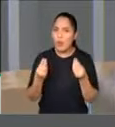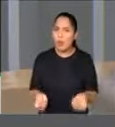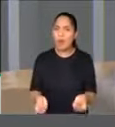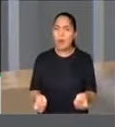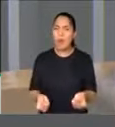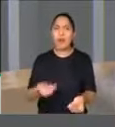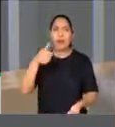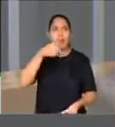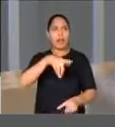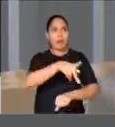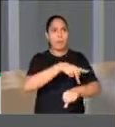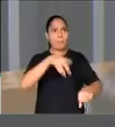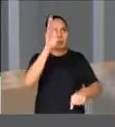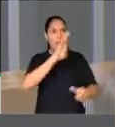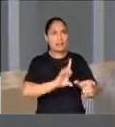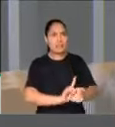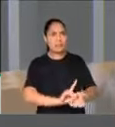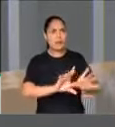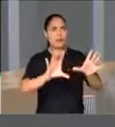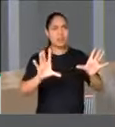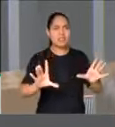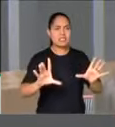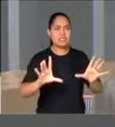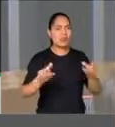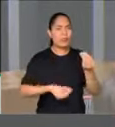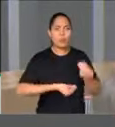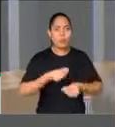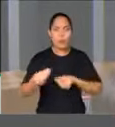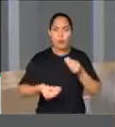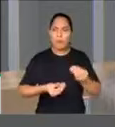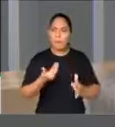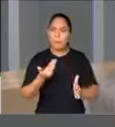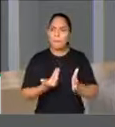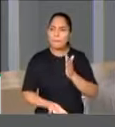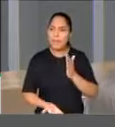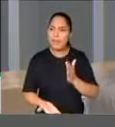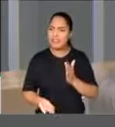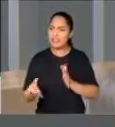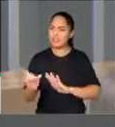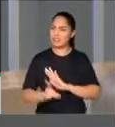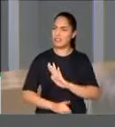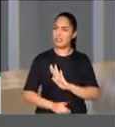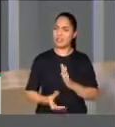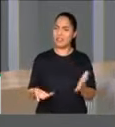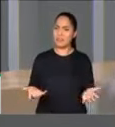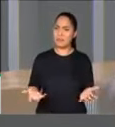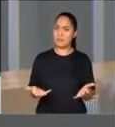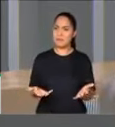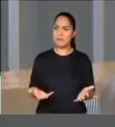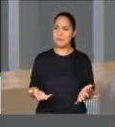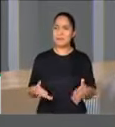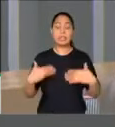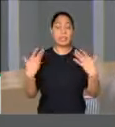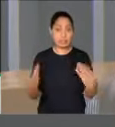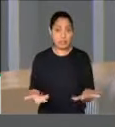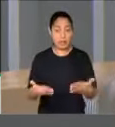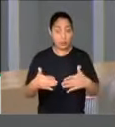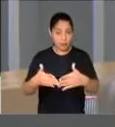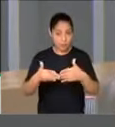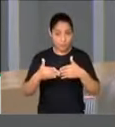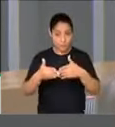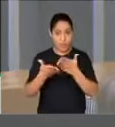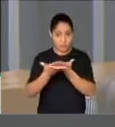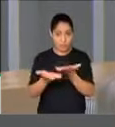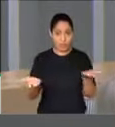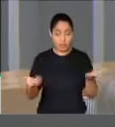de uma democracia a gente deixou isso acontecer? Então, eu clamo aqui porque